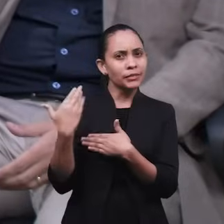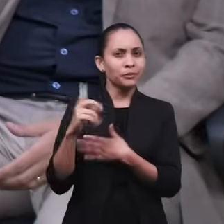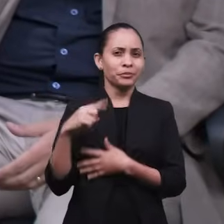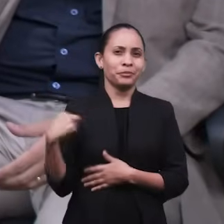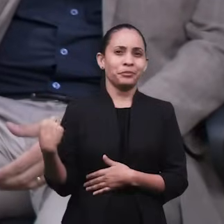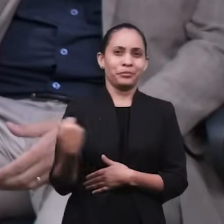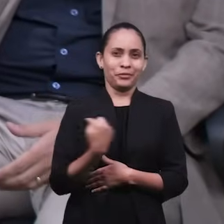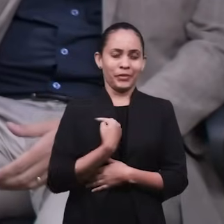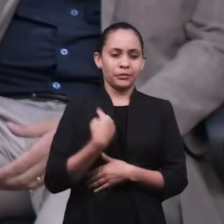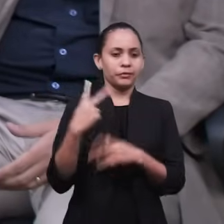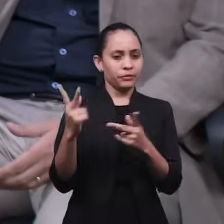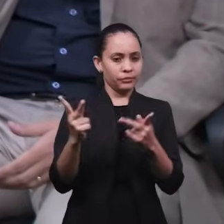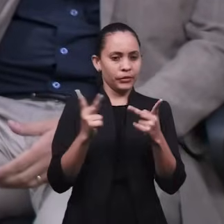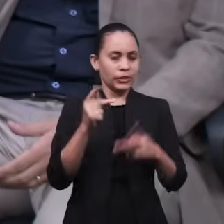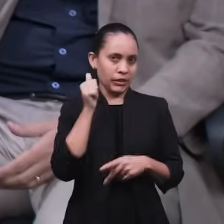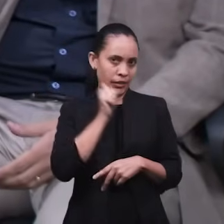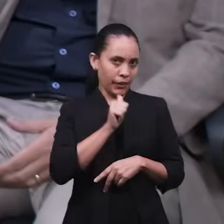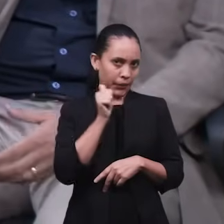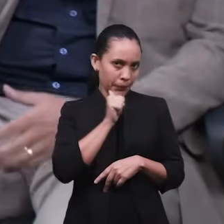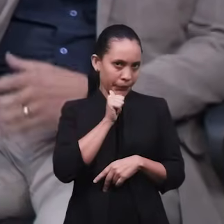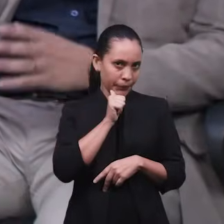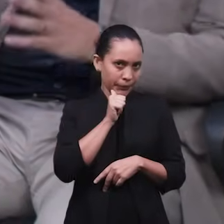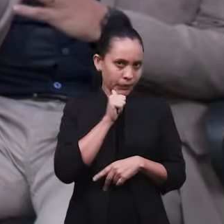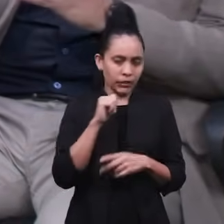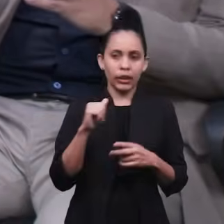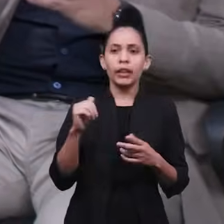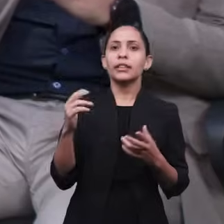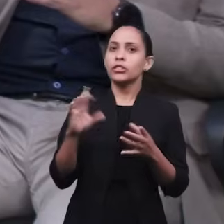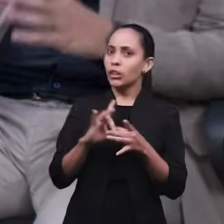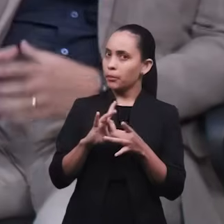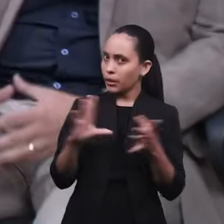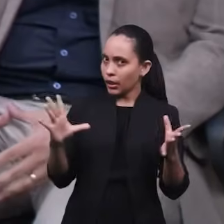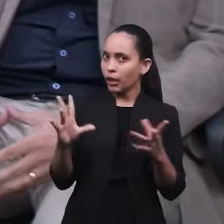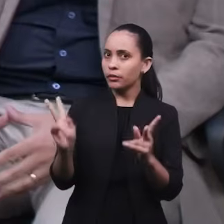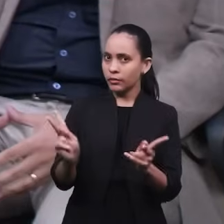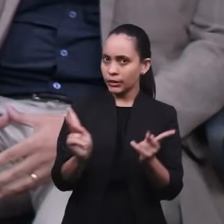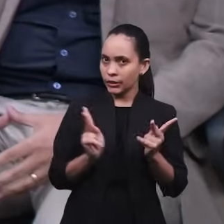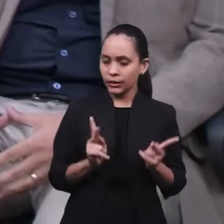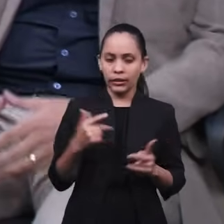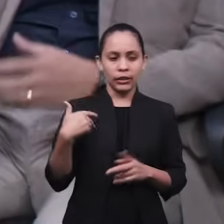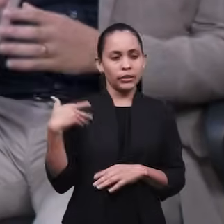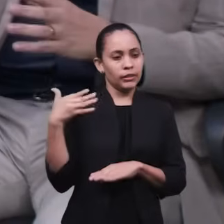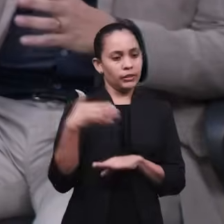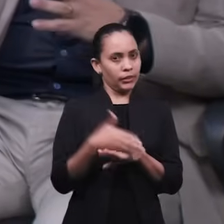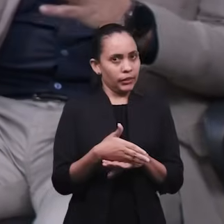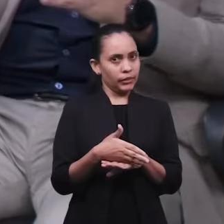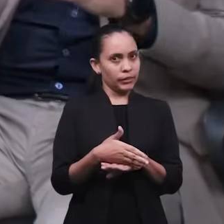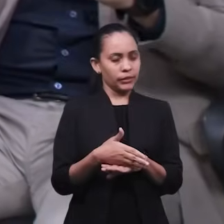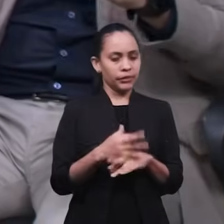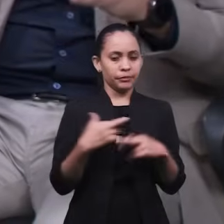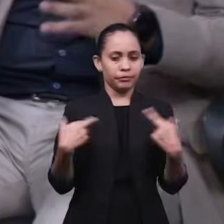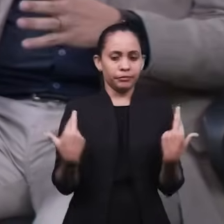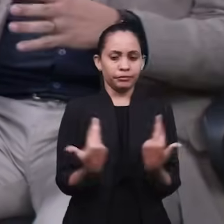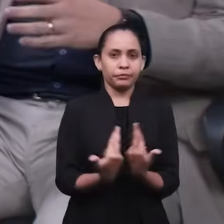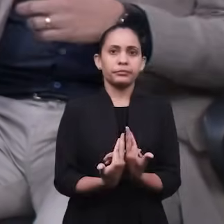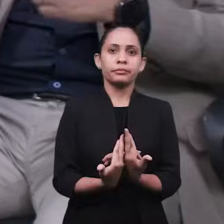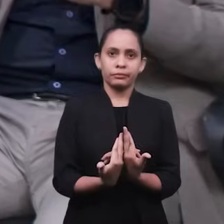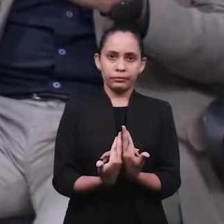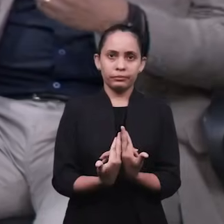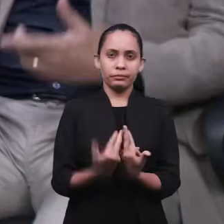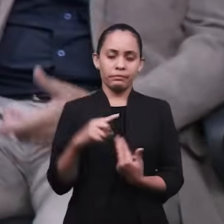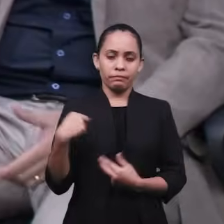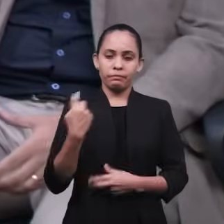e nós fomos visitar essa irmã, né? O lar estava permitindo visitas. E ali a irmã reuniu a família,